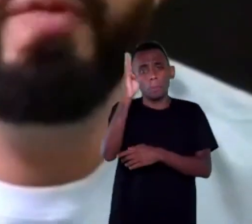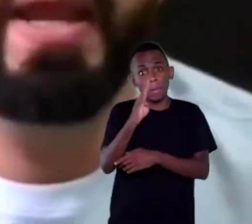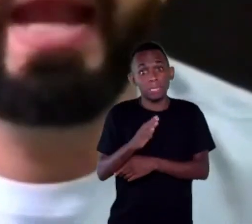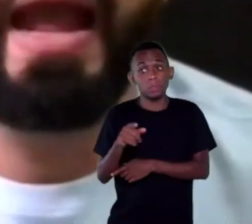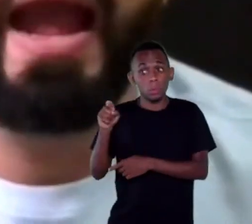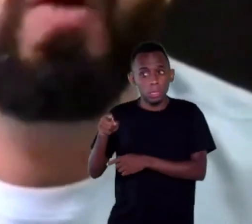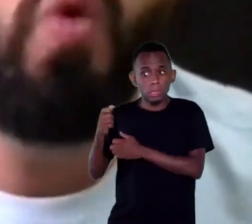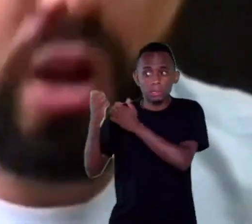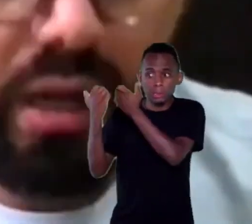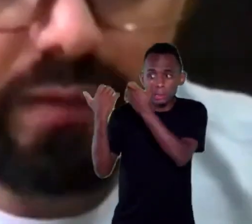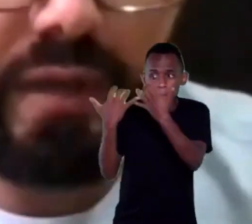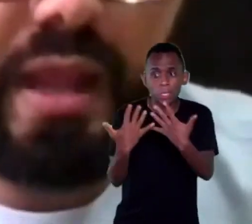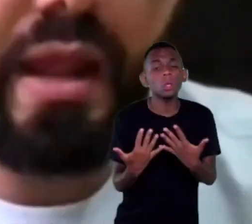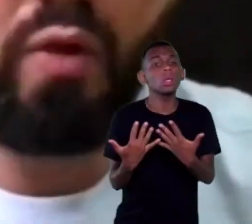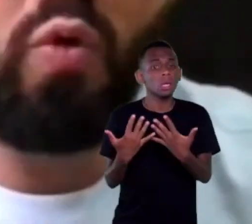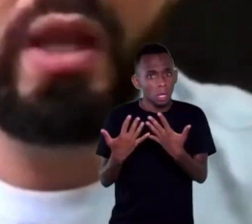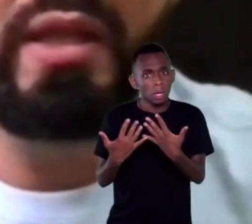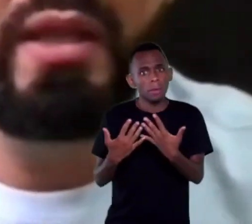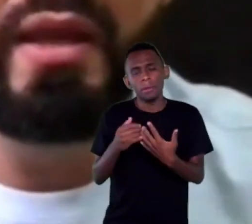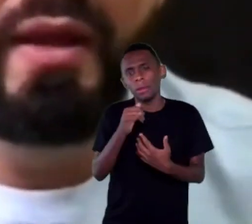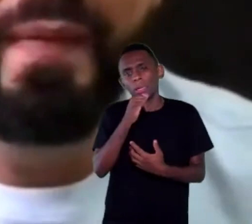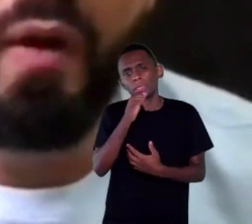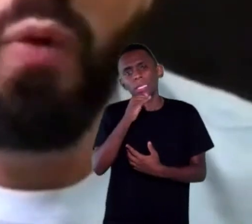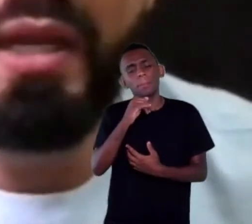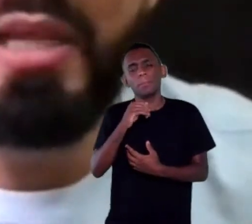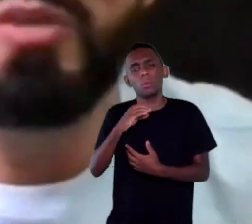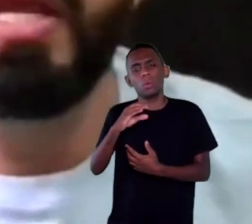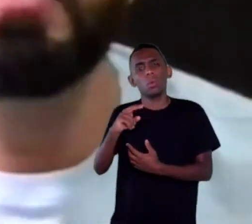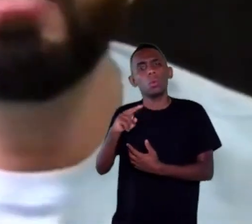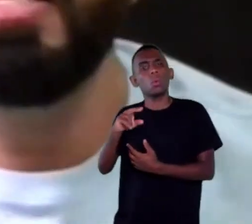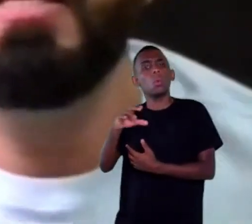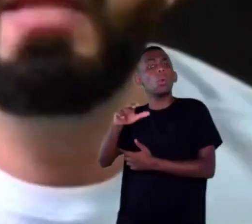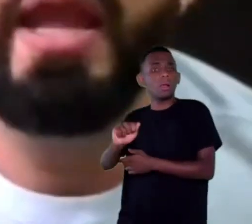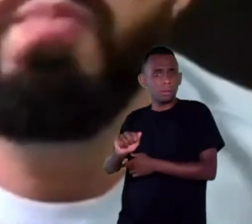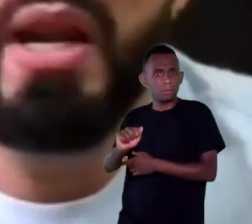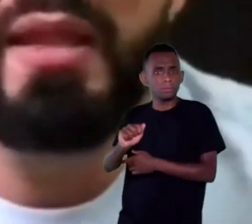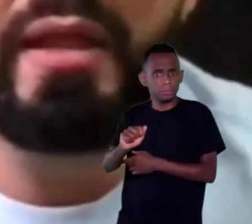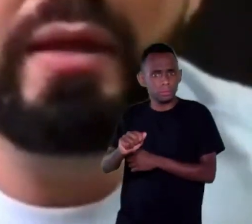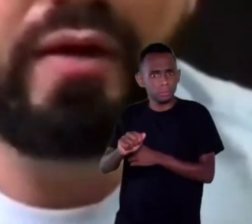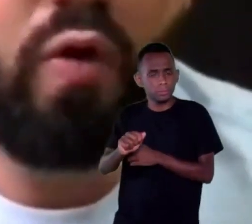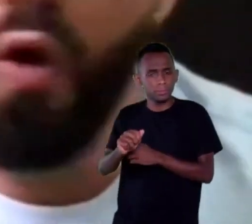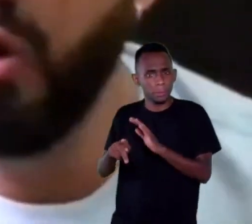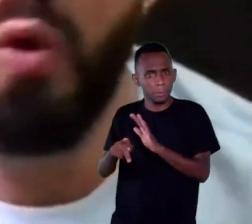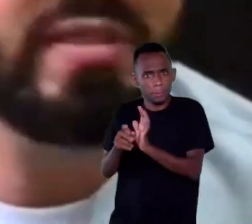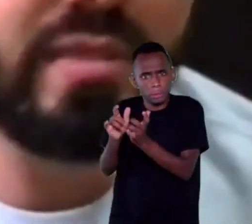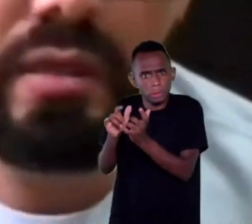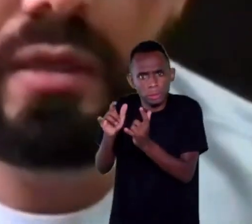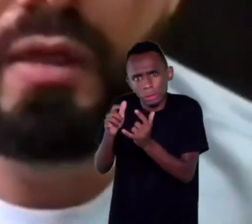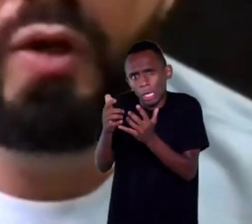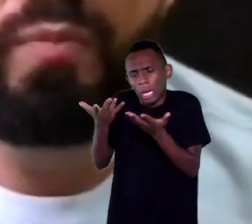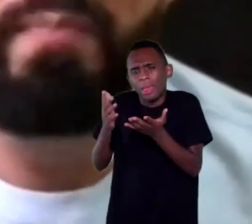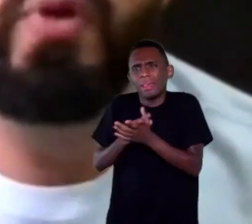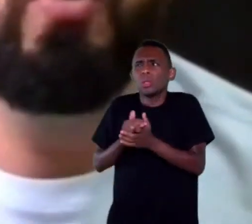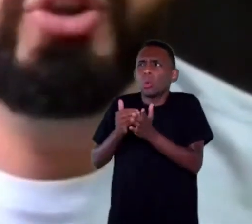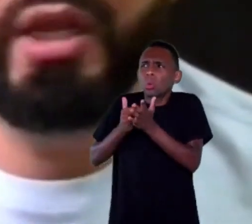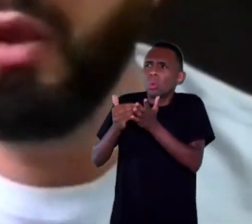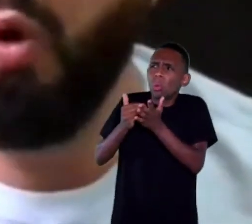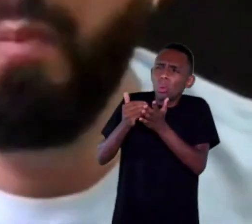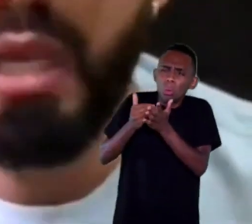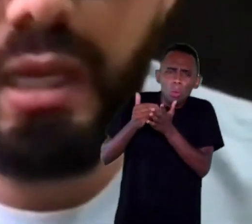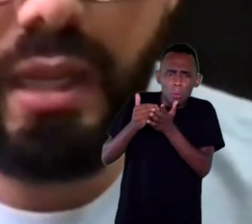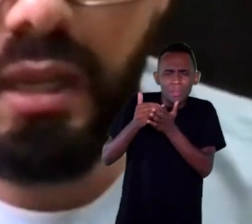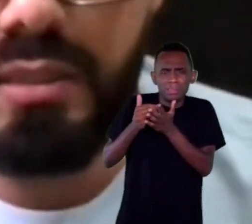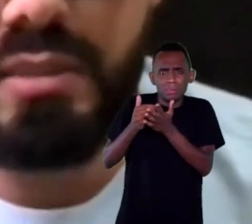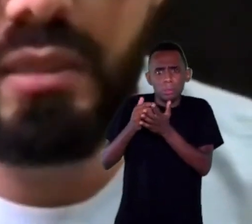se a gente for pegar a Cuca, né? A Cuca que... O início dessa lenda é uma lenda horrorosa, uma bruxa